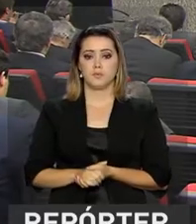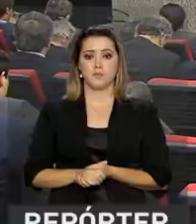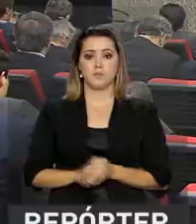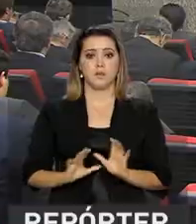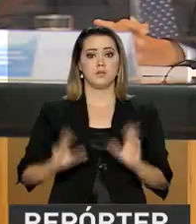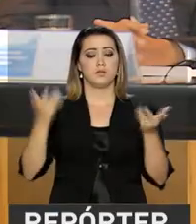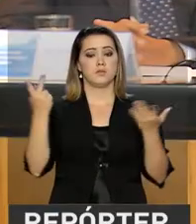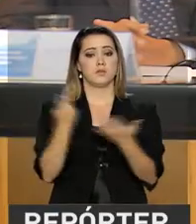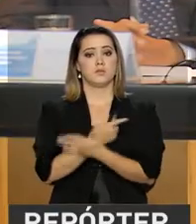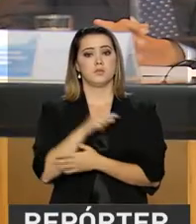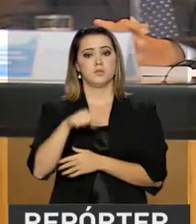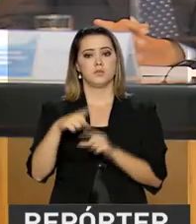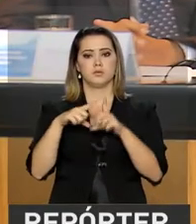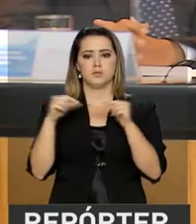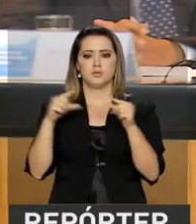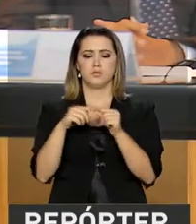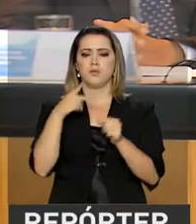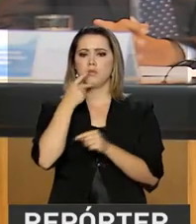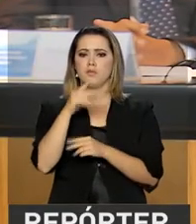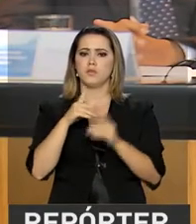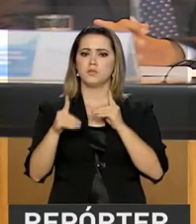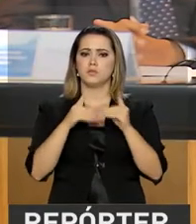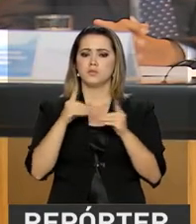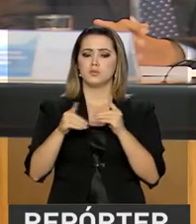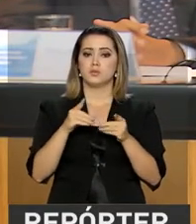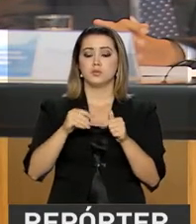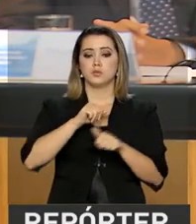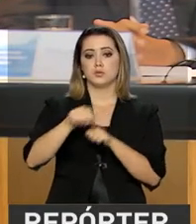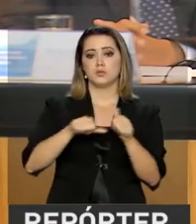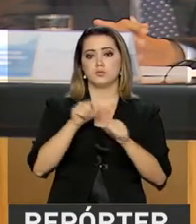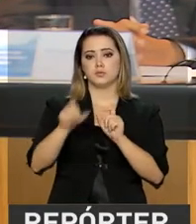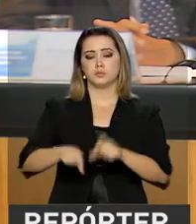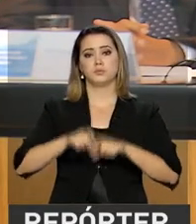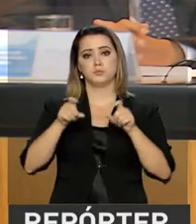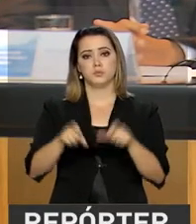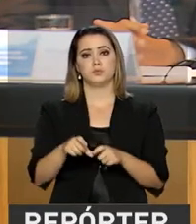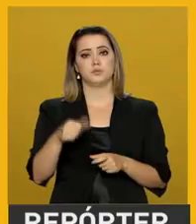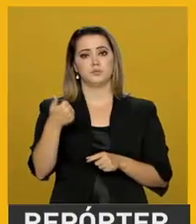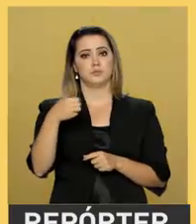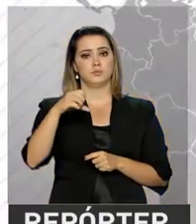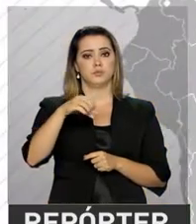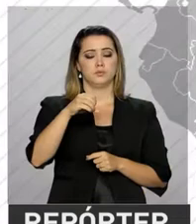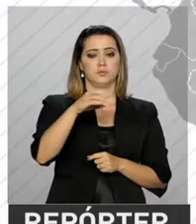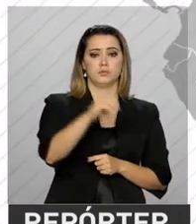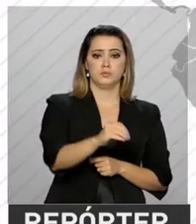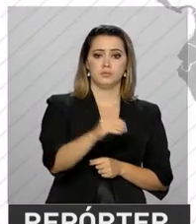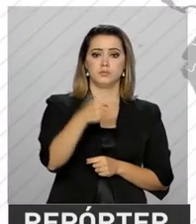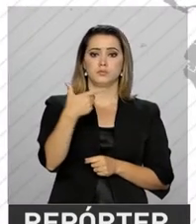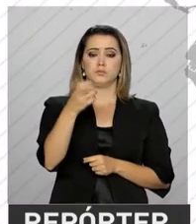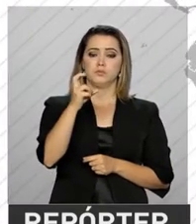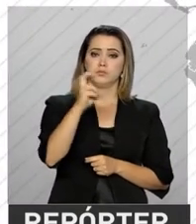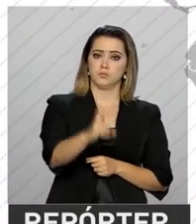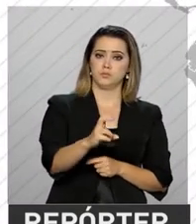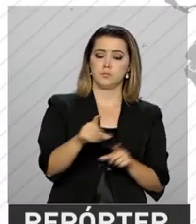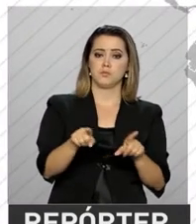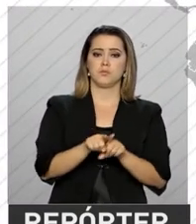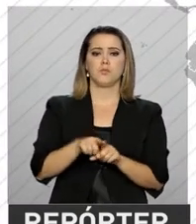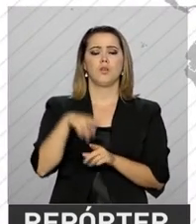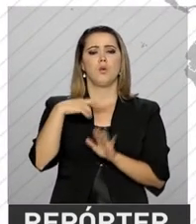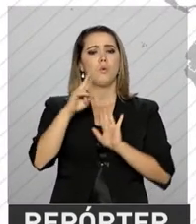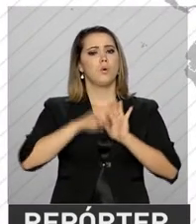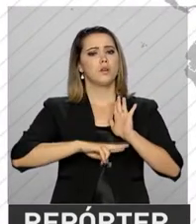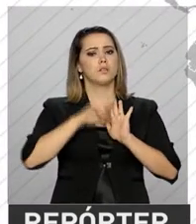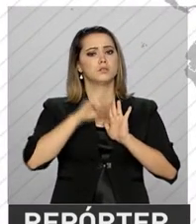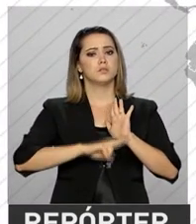em brasília discutiu a transformação no campo entre 1990 e 2015 nesses 25 anos o relatório de